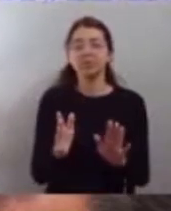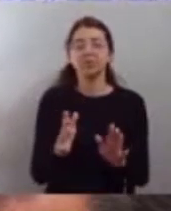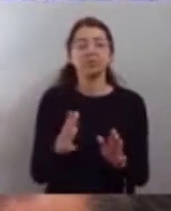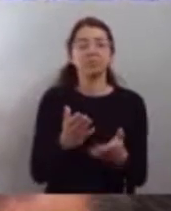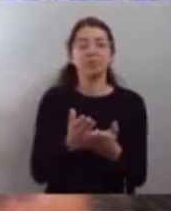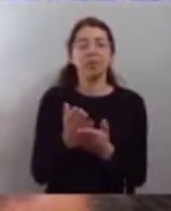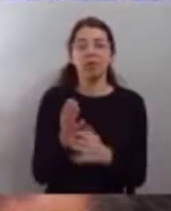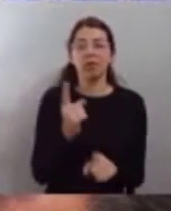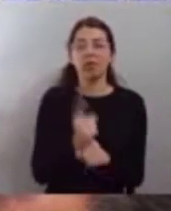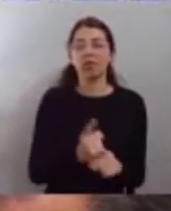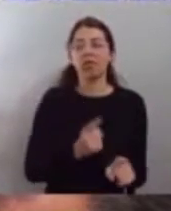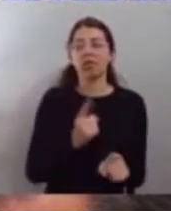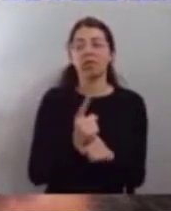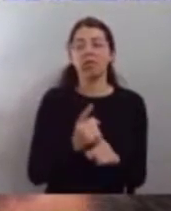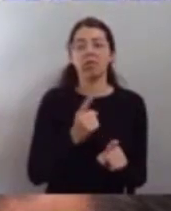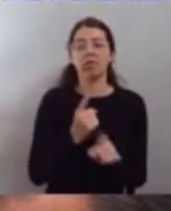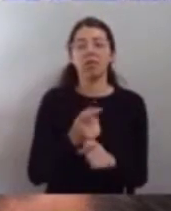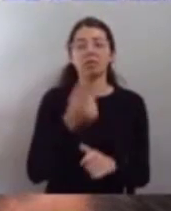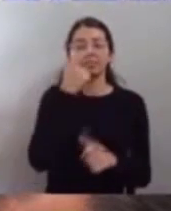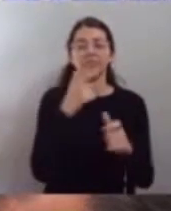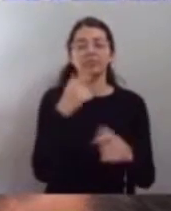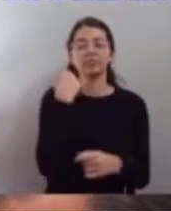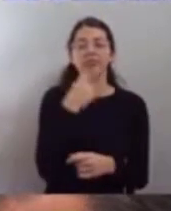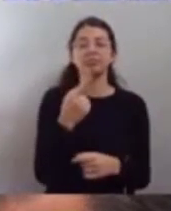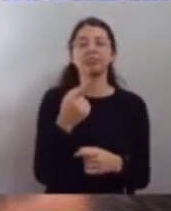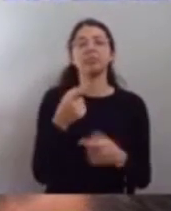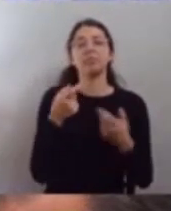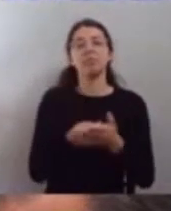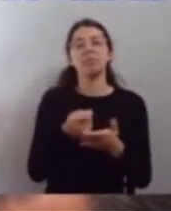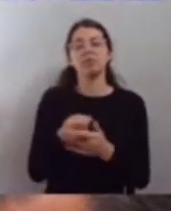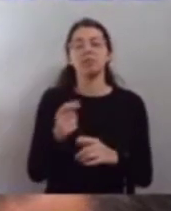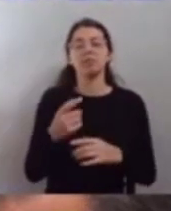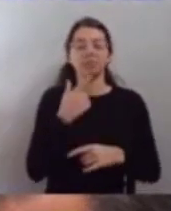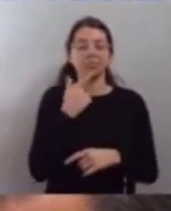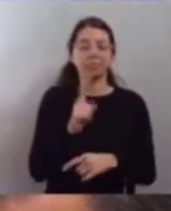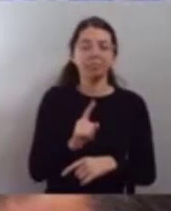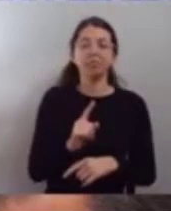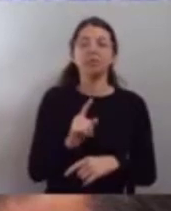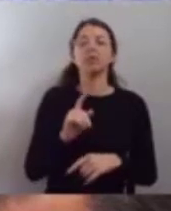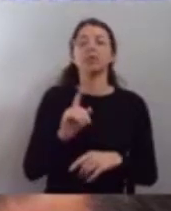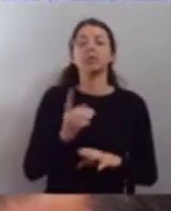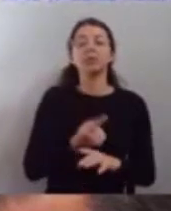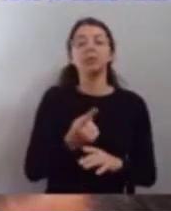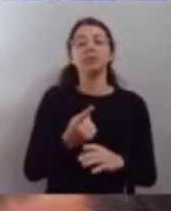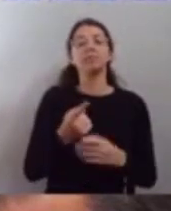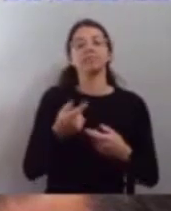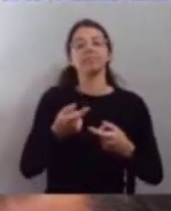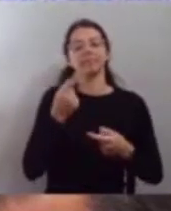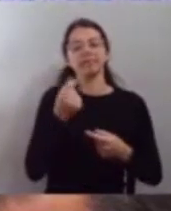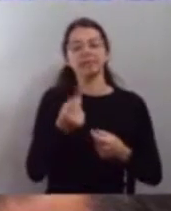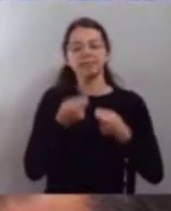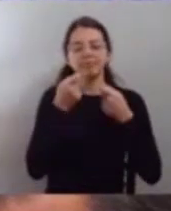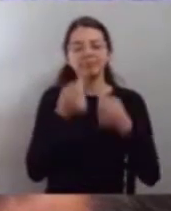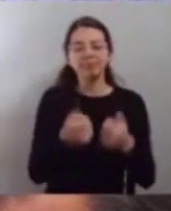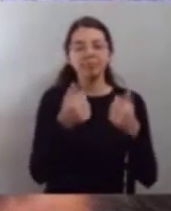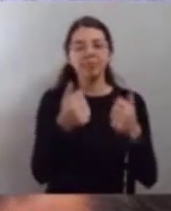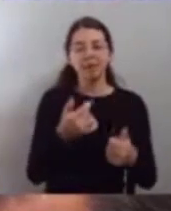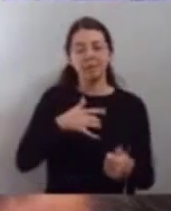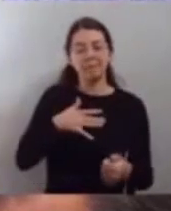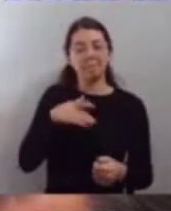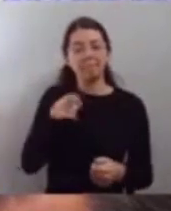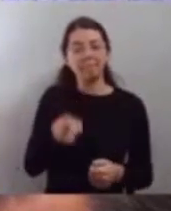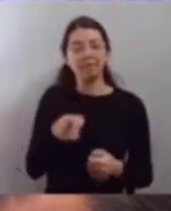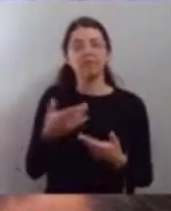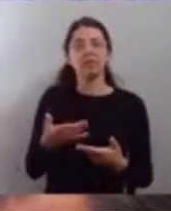a custa dos ouirenses o recursos são escassos e devem ser alocados onde mais estão necessários empresa hoje é viabilizada artificialmente